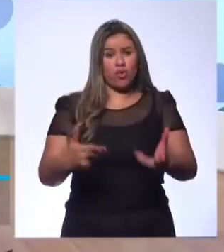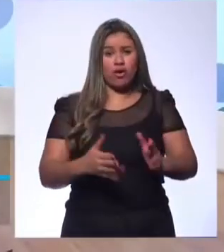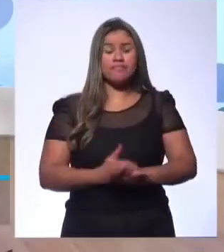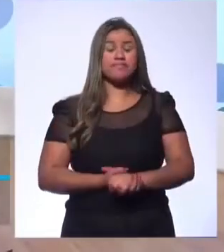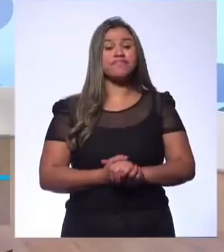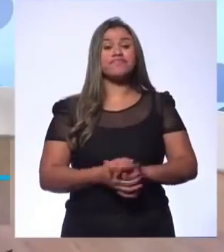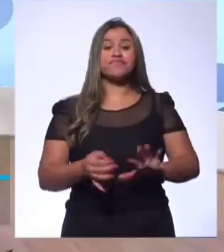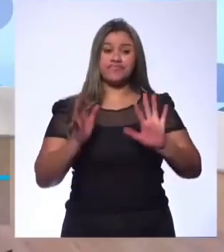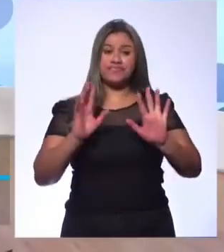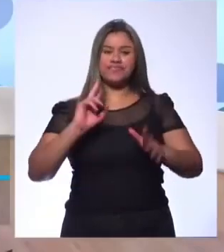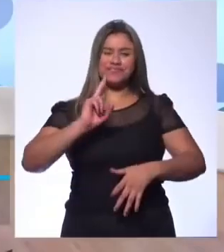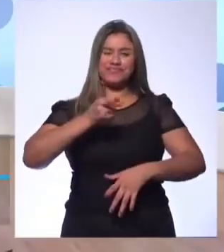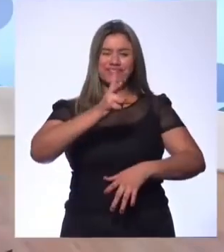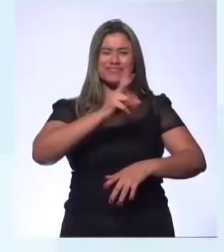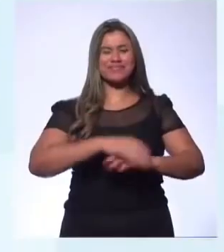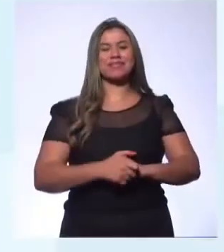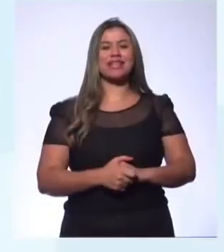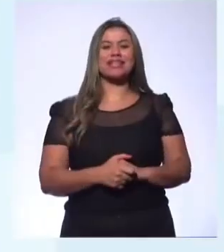Então, vamos continuar.